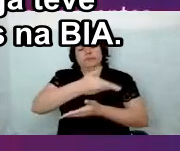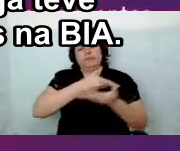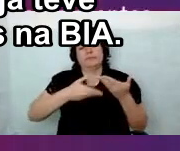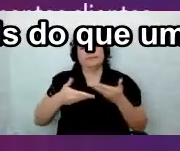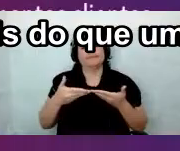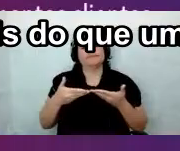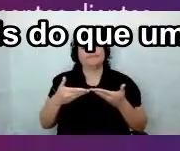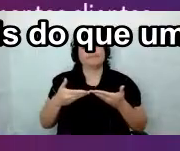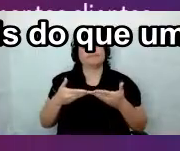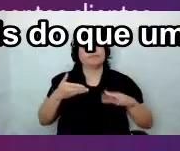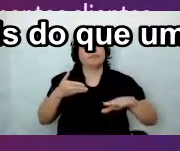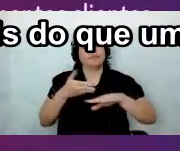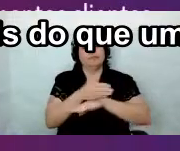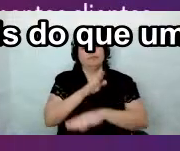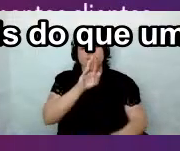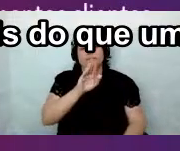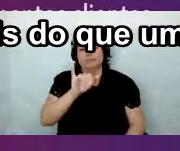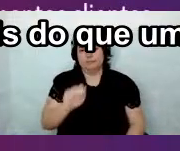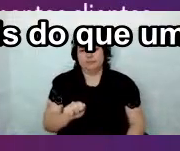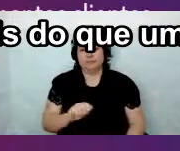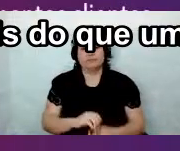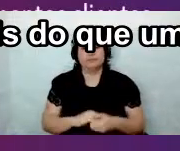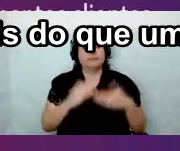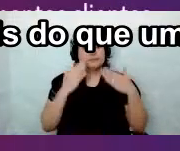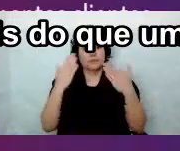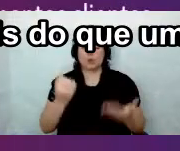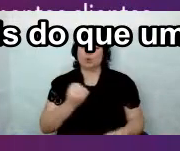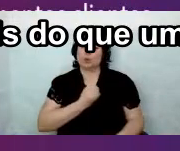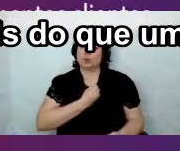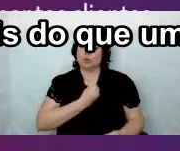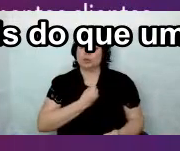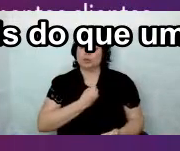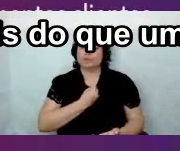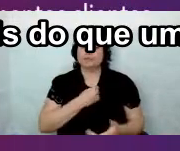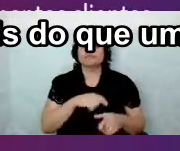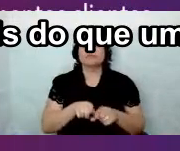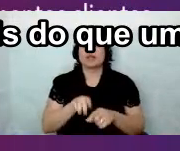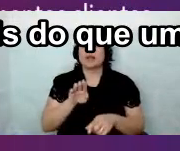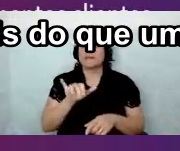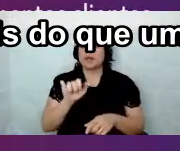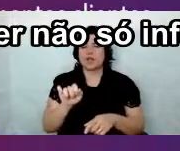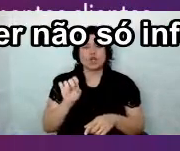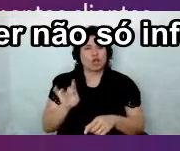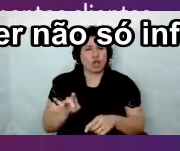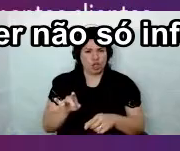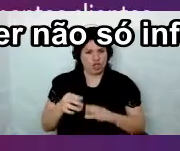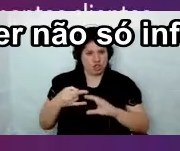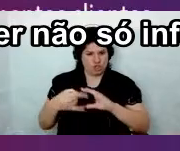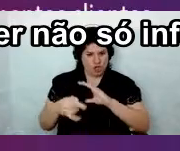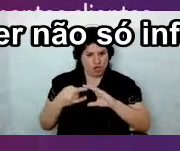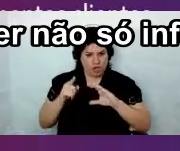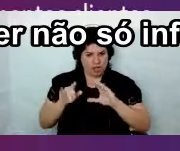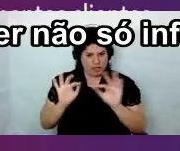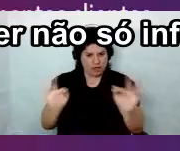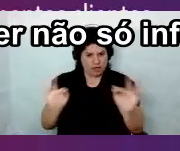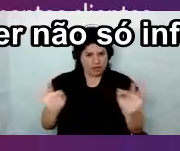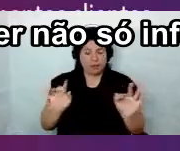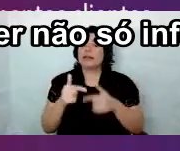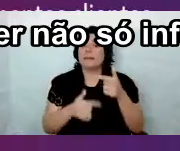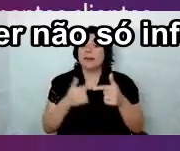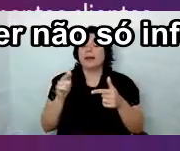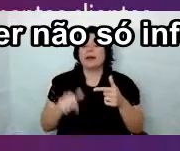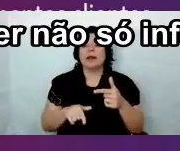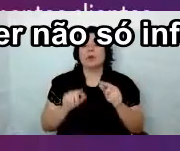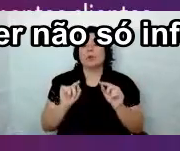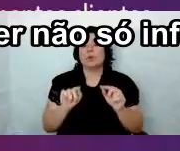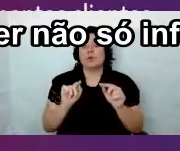BIA. Aqui alguns números, né, dela, e a BIA é muito mais do que um chatbot. Hoje ela trabalha como um